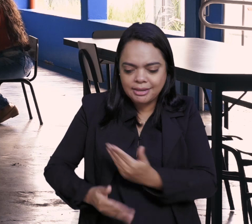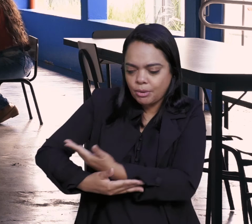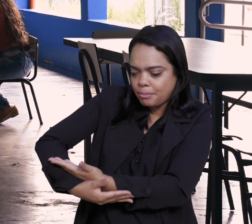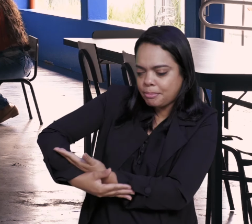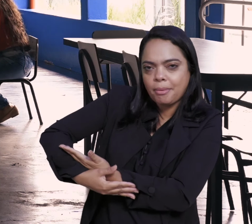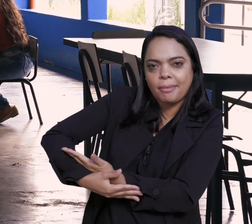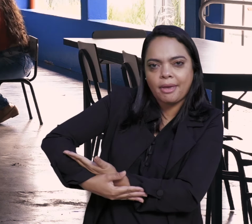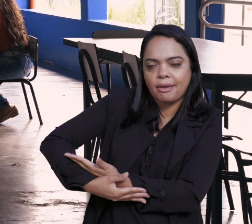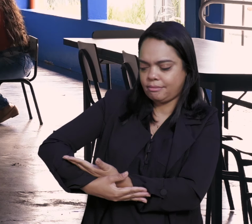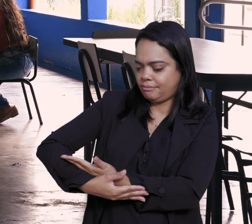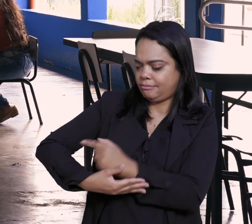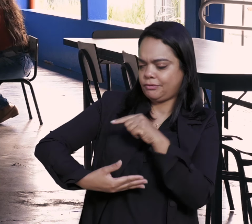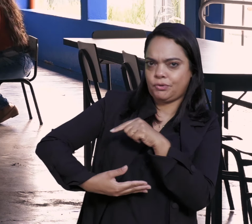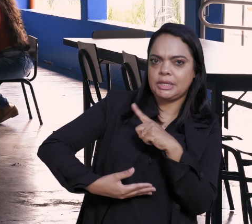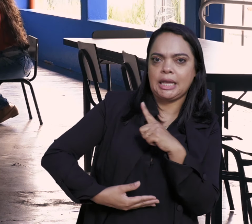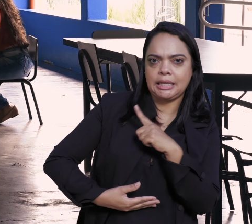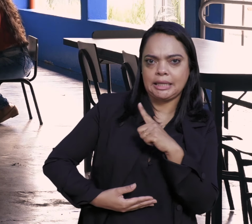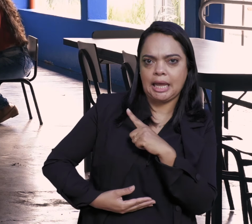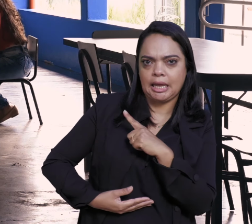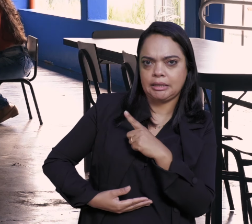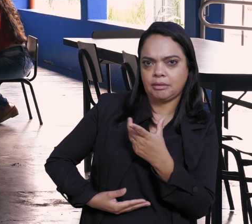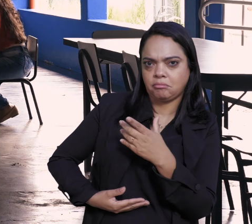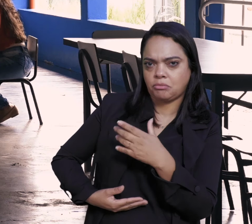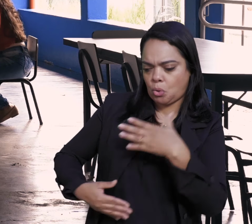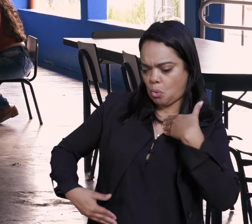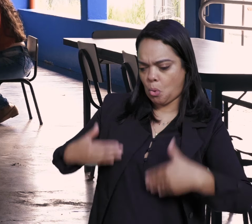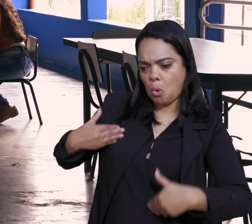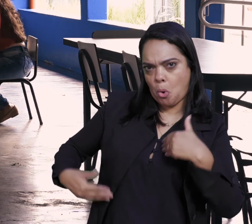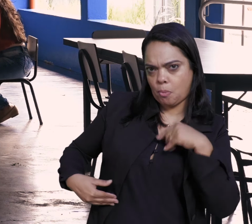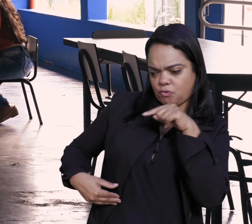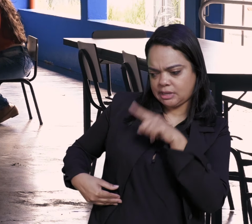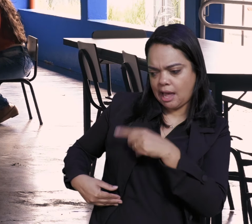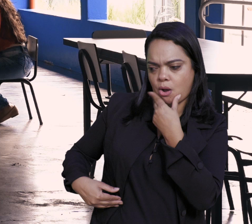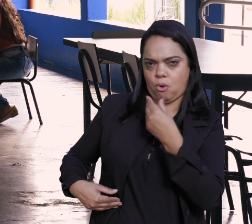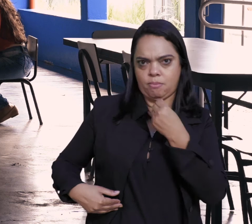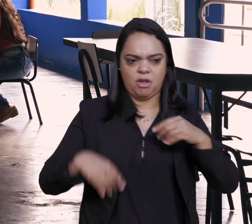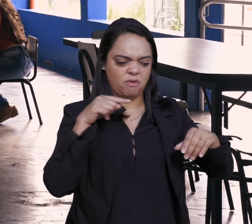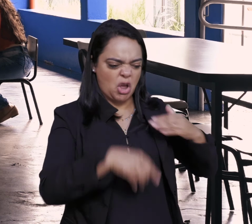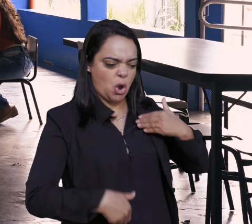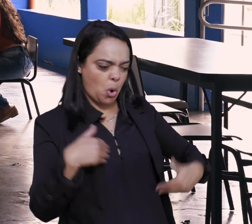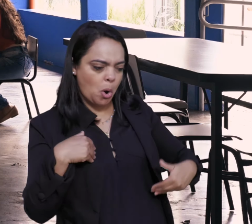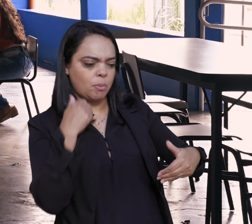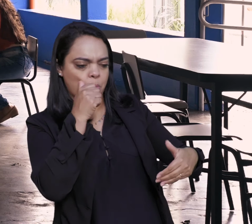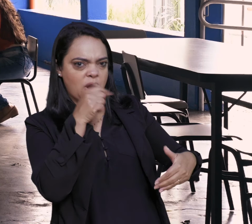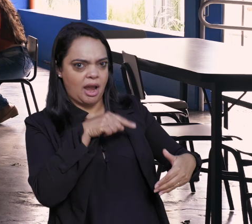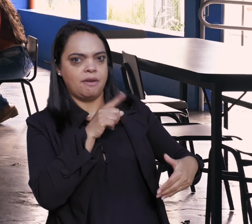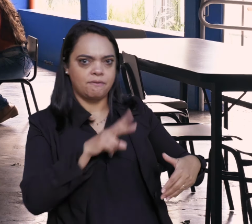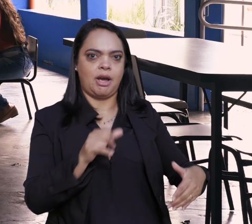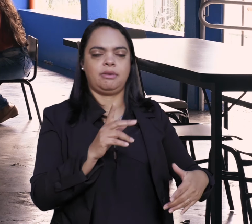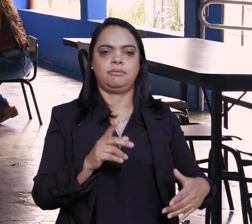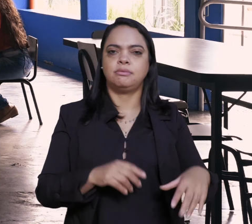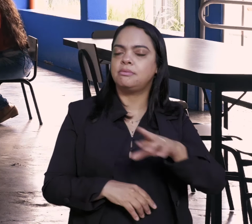ali bebê, de que você tem determinado órgão, determinado corpo, você vai ser homem e vice-versa para ser uma